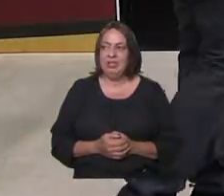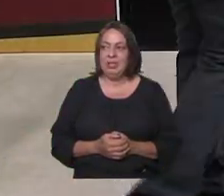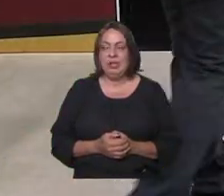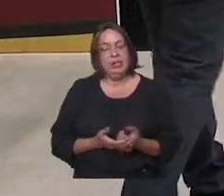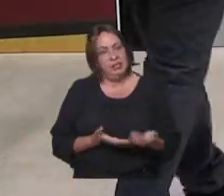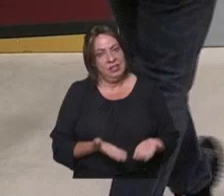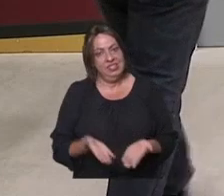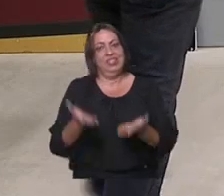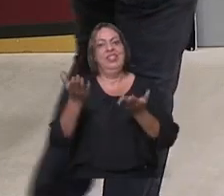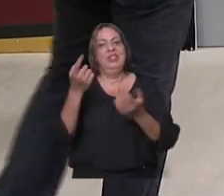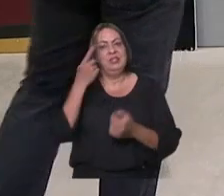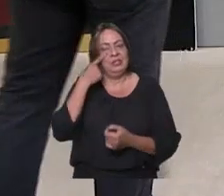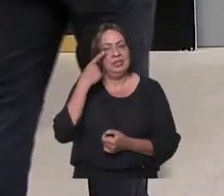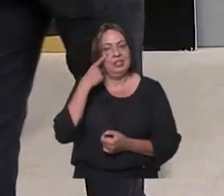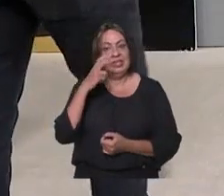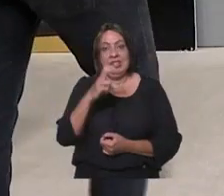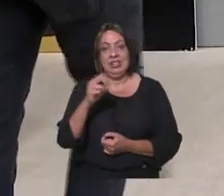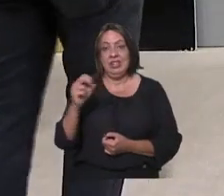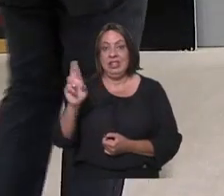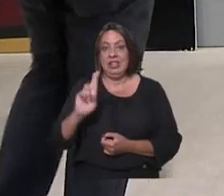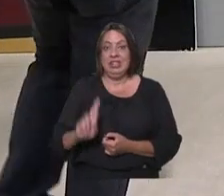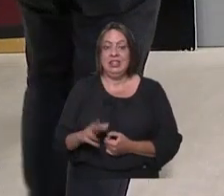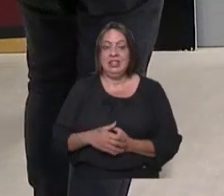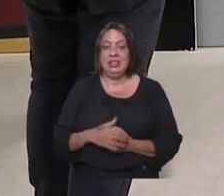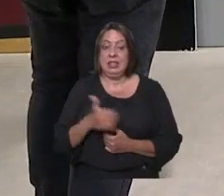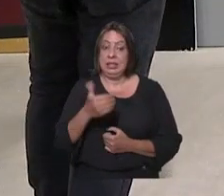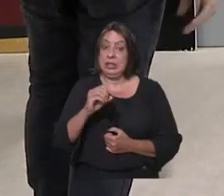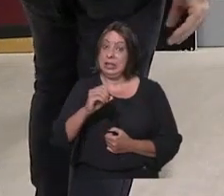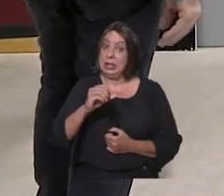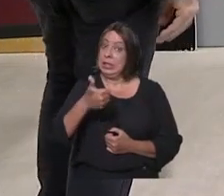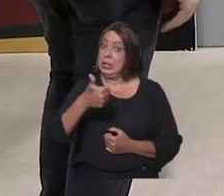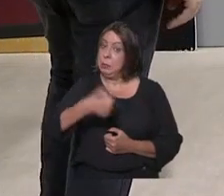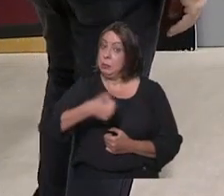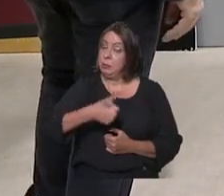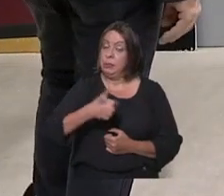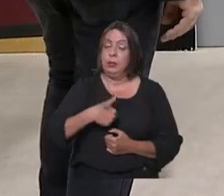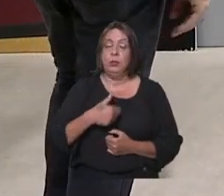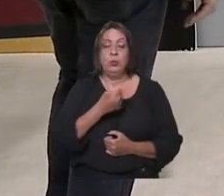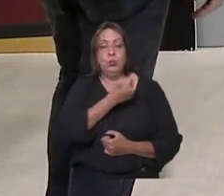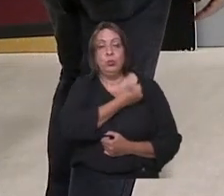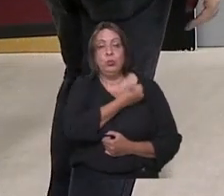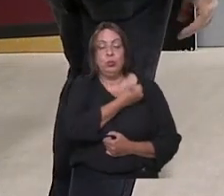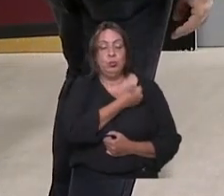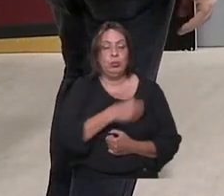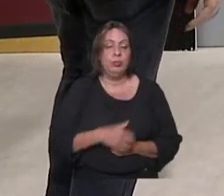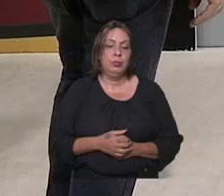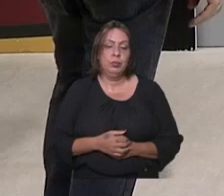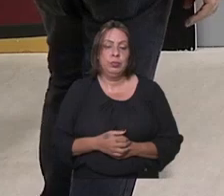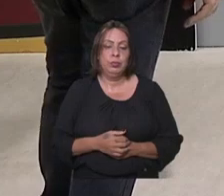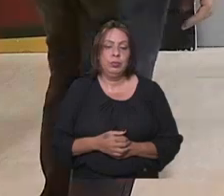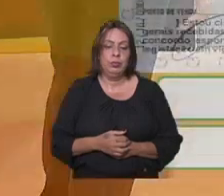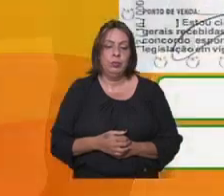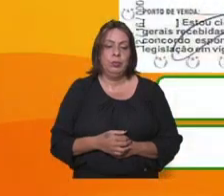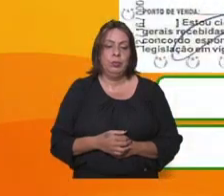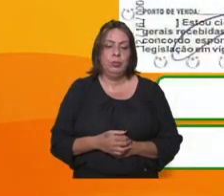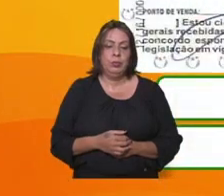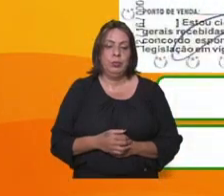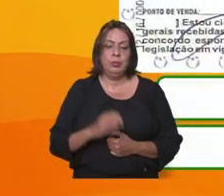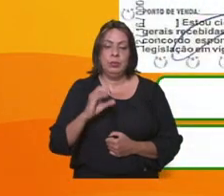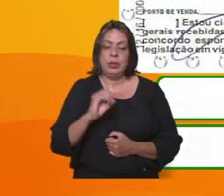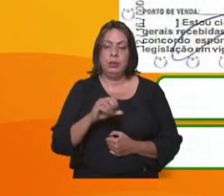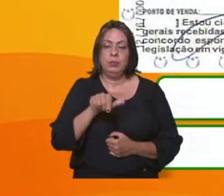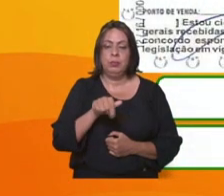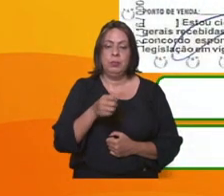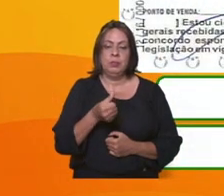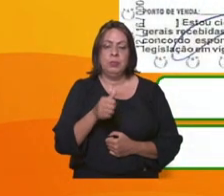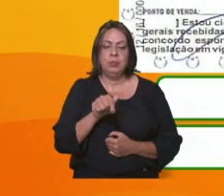Vamos lá, gente! Valendo R$500, 11º Gira Sergipe! O contemplado é o título de número